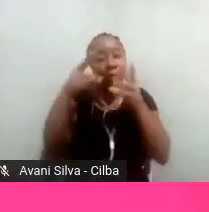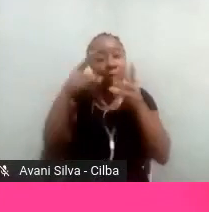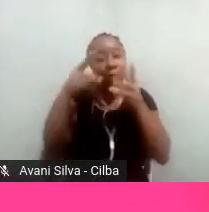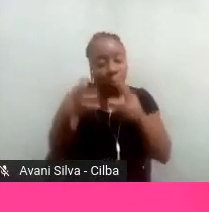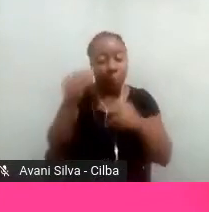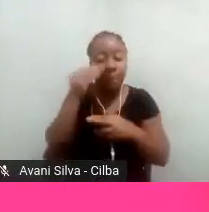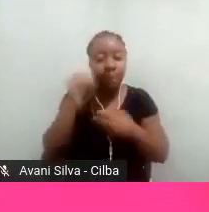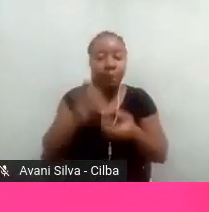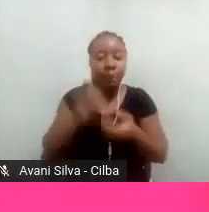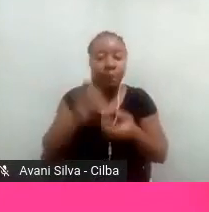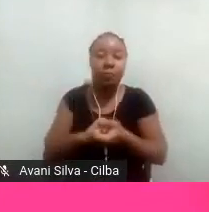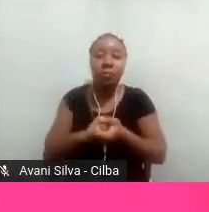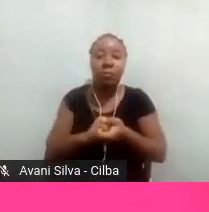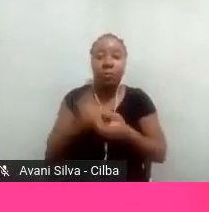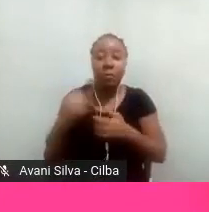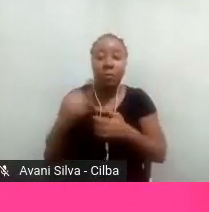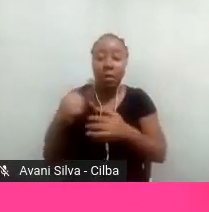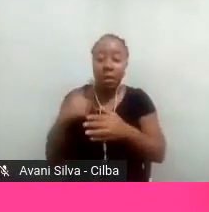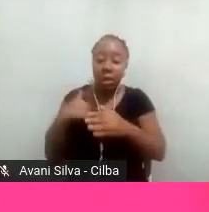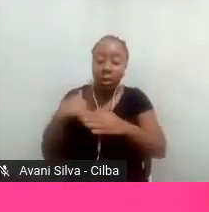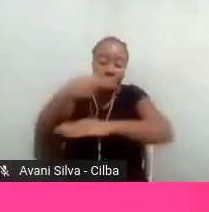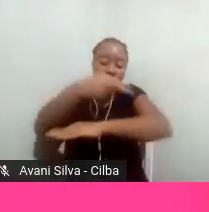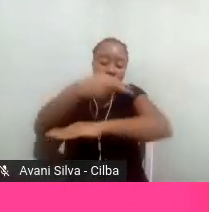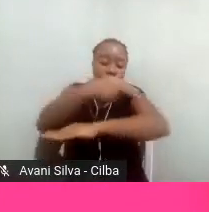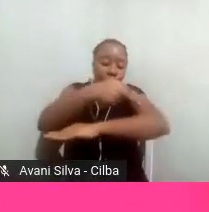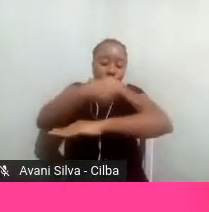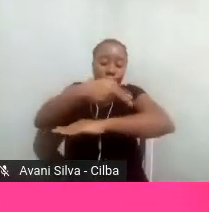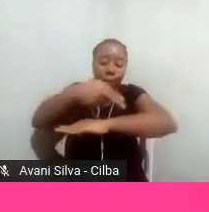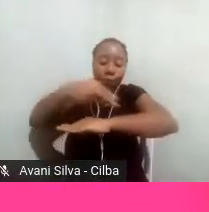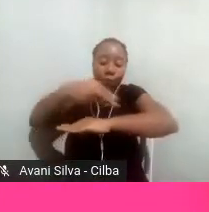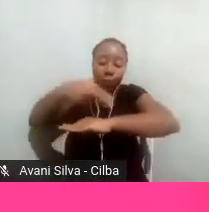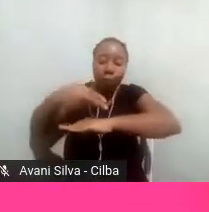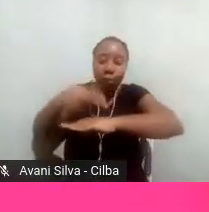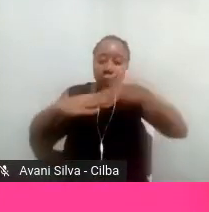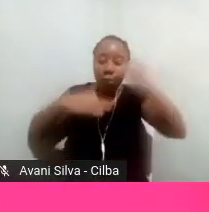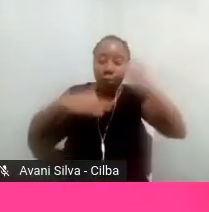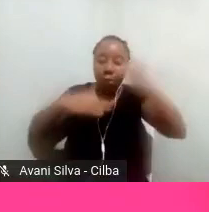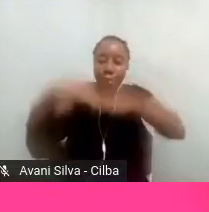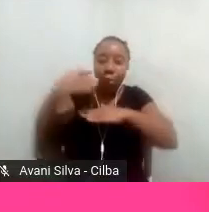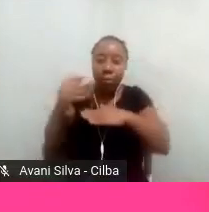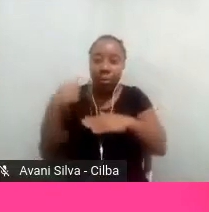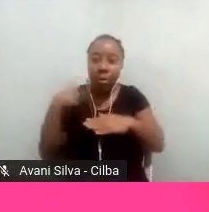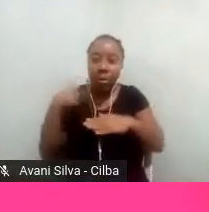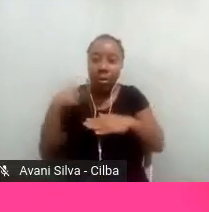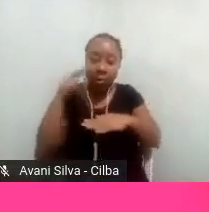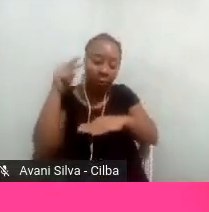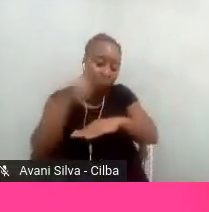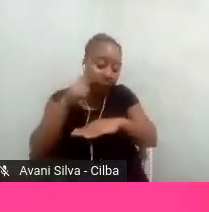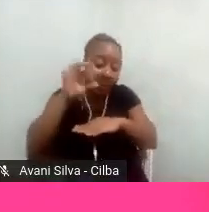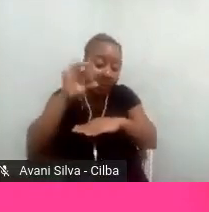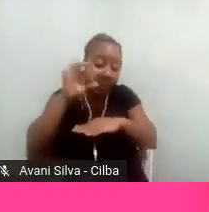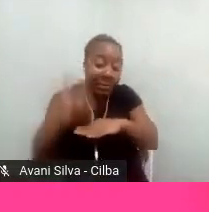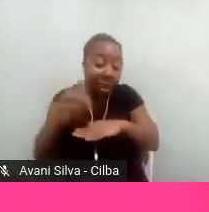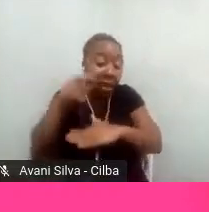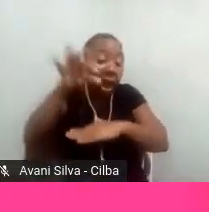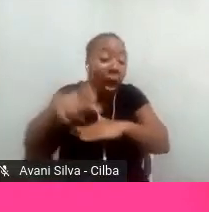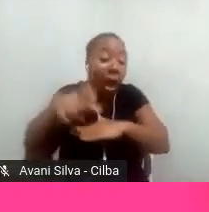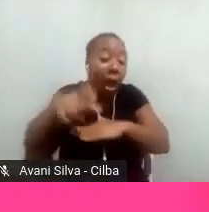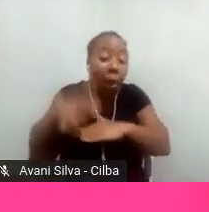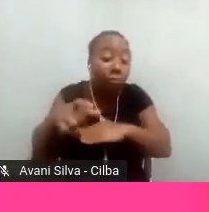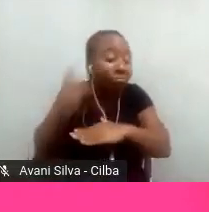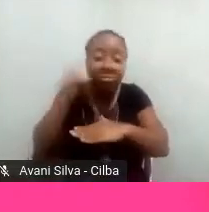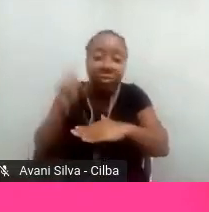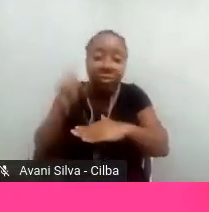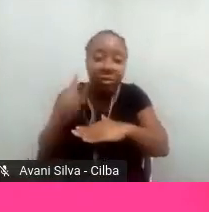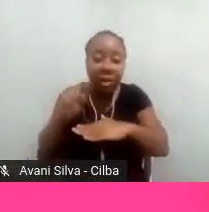Como eu corto muito em cima da linha, às vezes, olhando aqui, eu não sei onde eu cortei. Aí eu olho do outro lado da